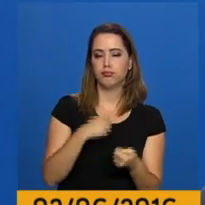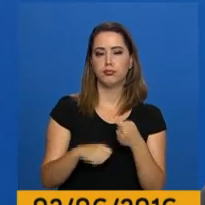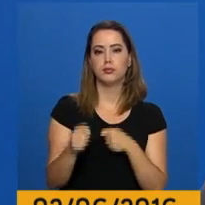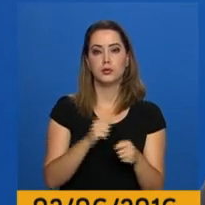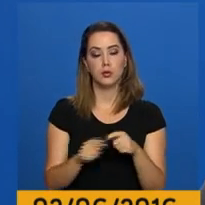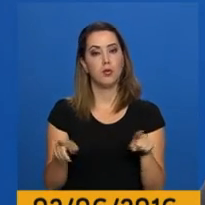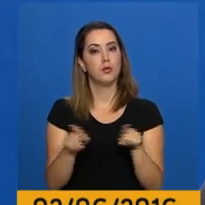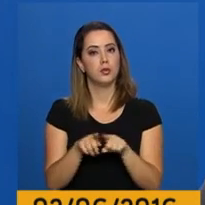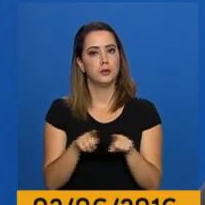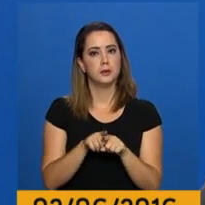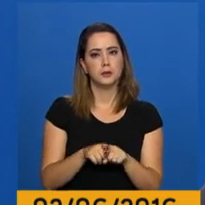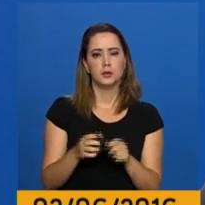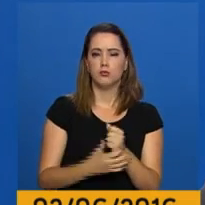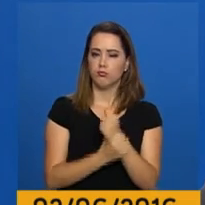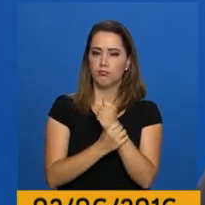segurança, a confiança